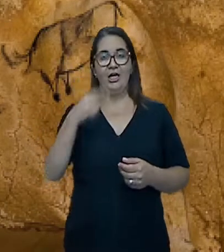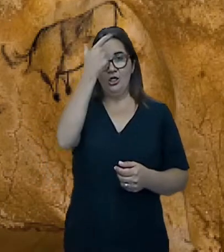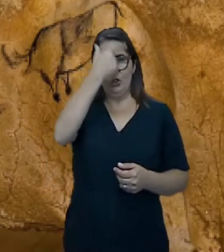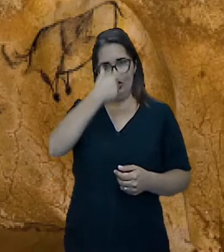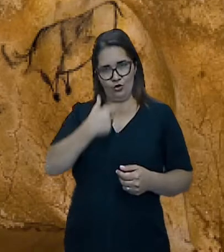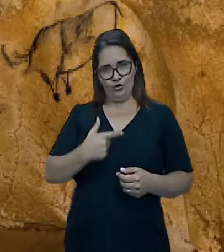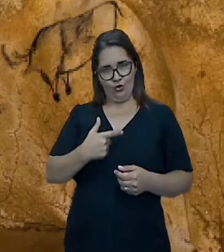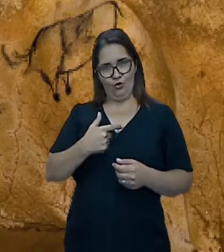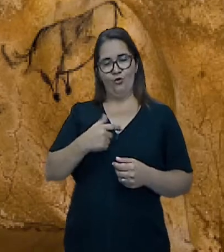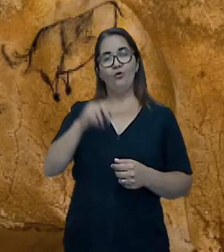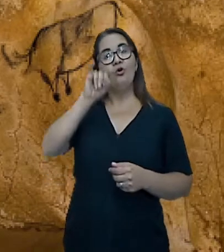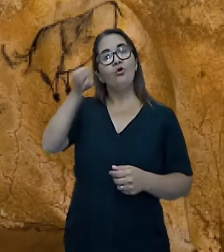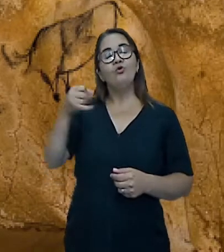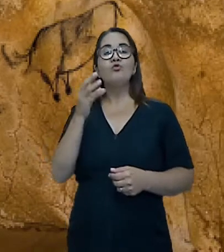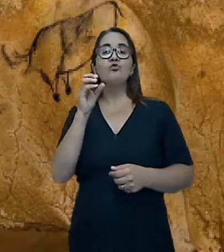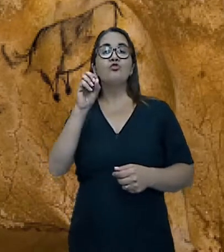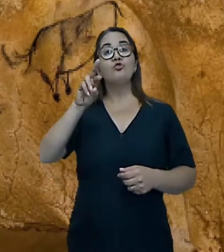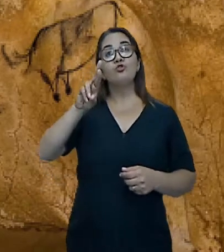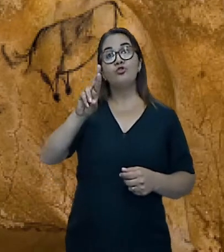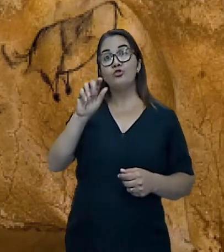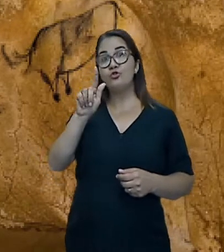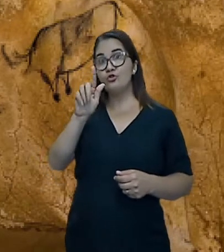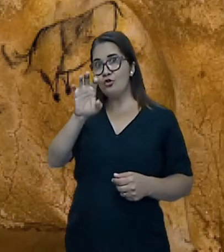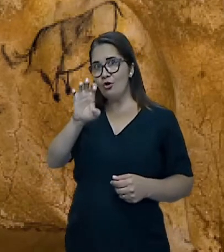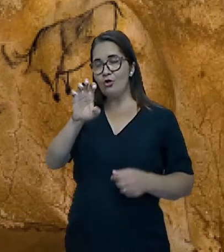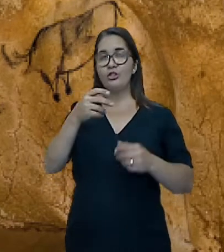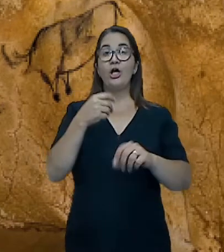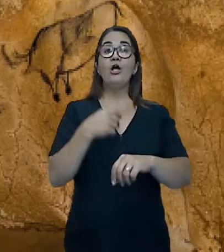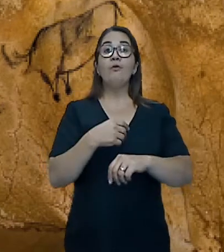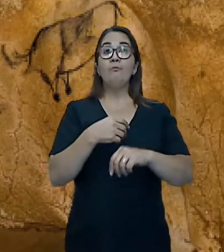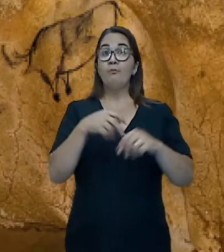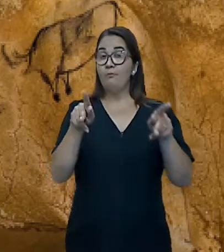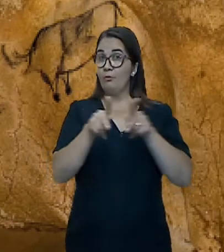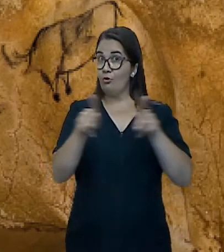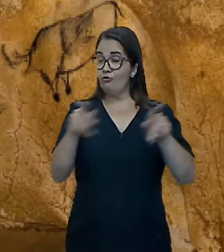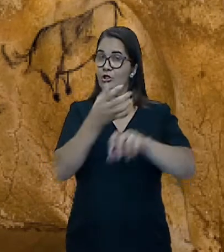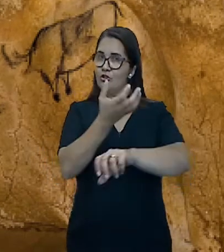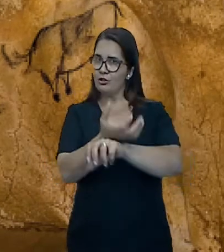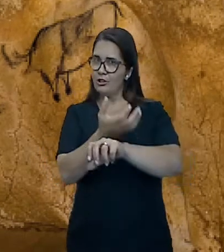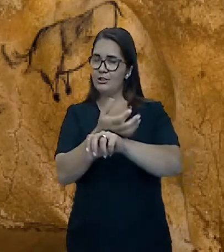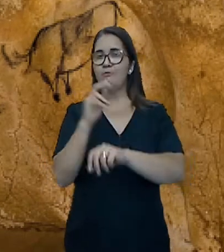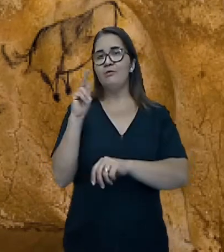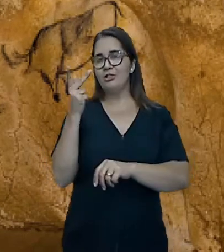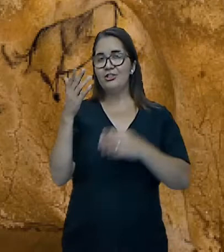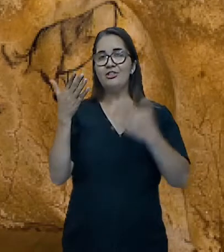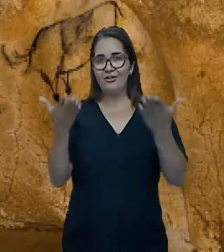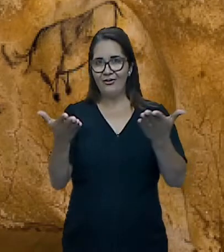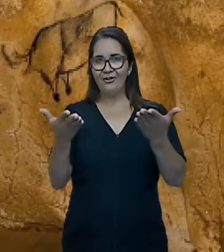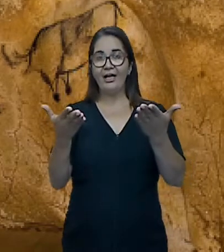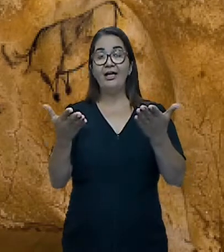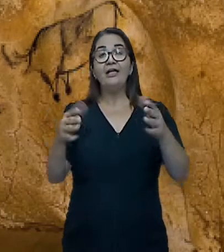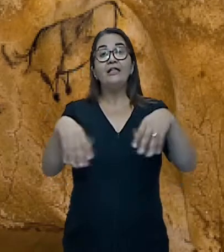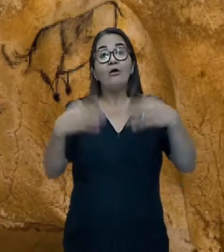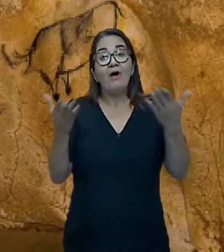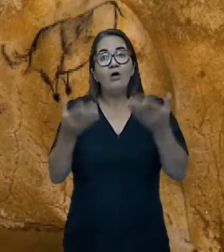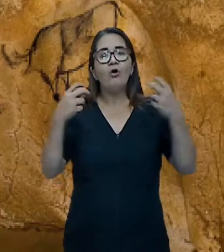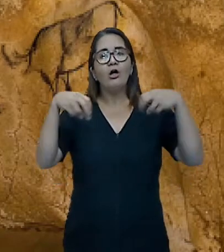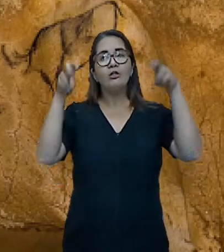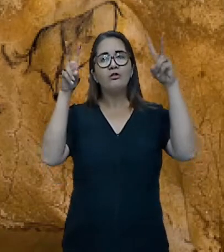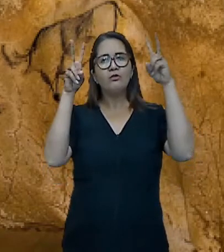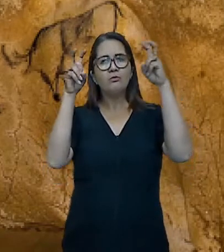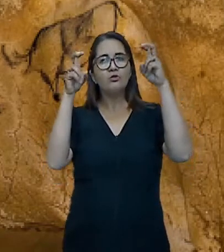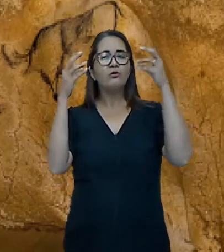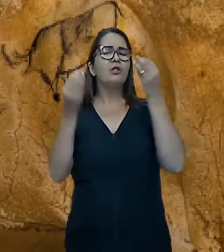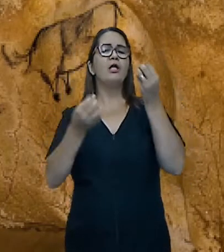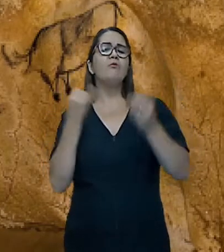professor. Hoje nós vamos abordar a origem e a dispersão dos seres humanos pelo nosso planeta